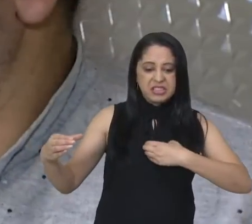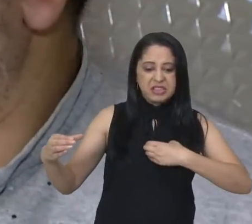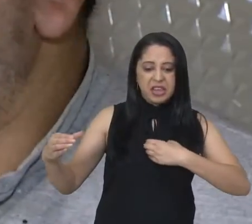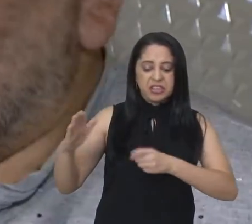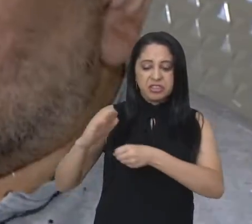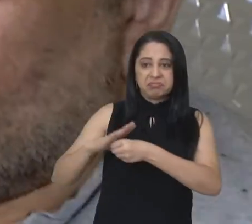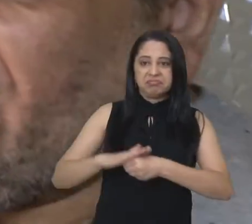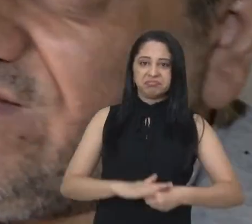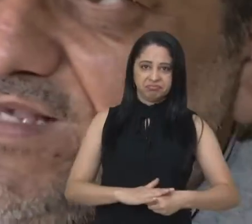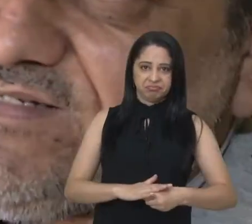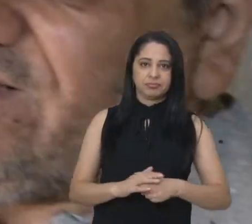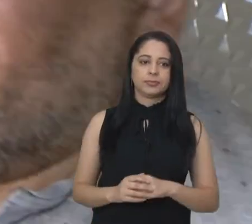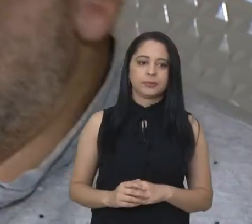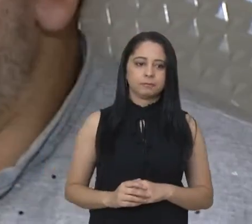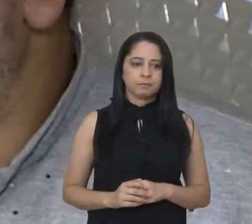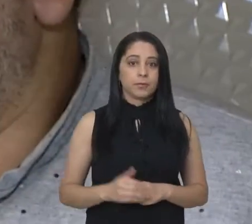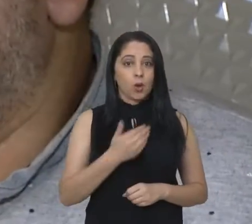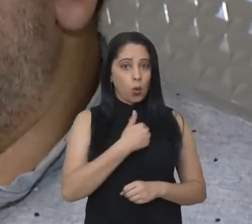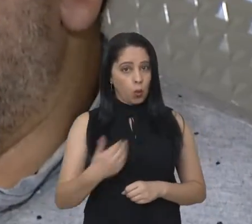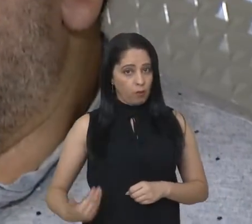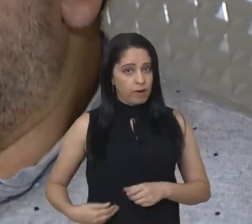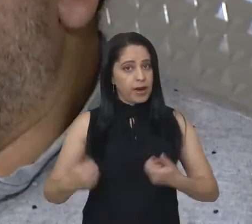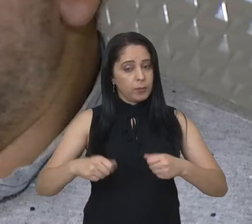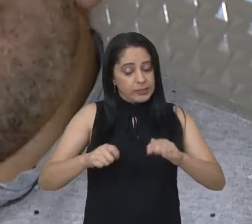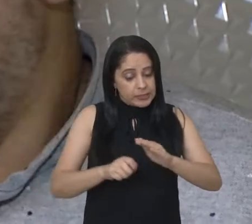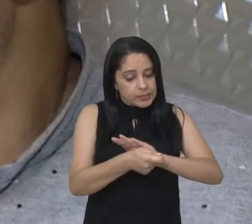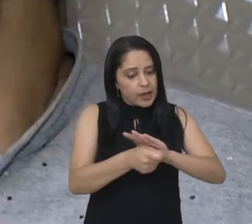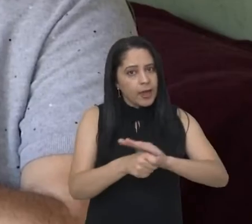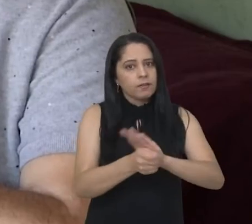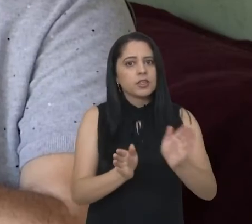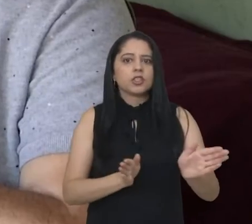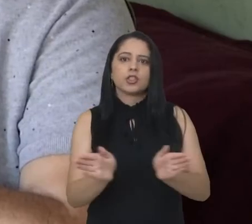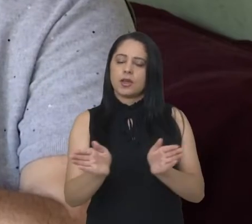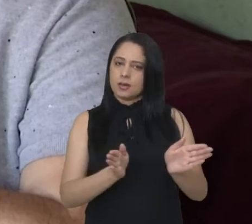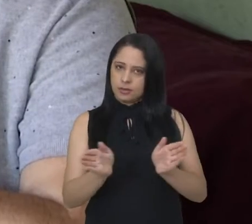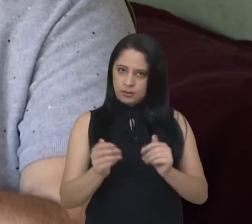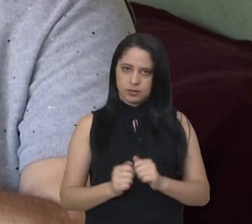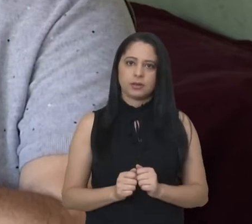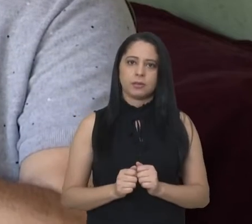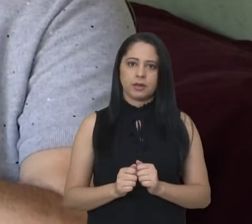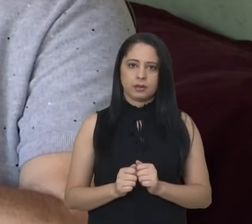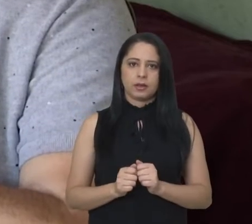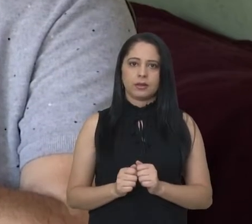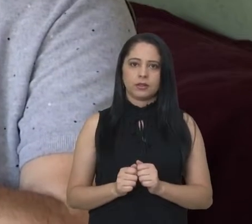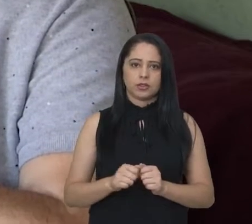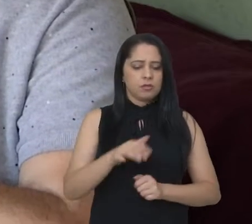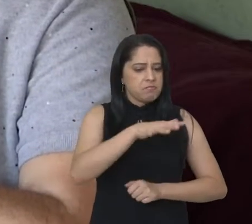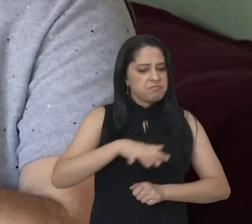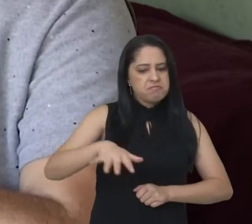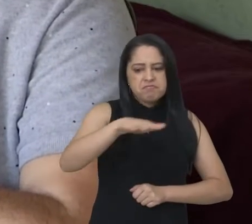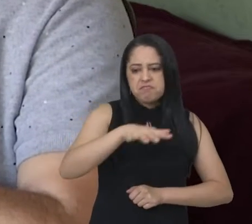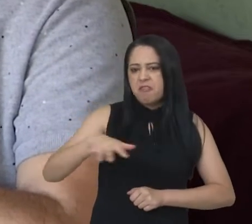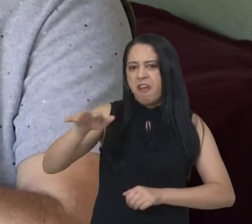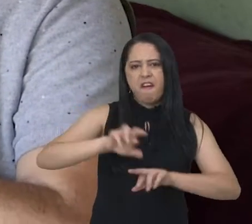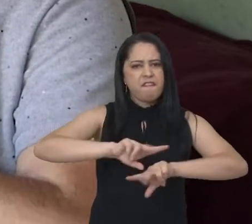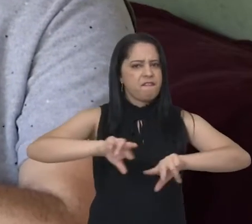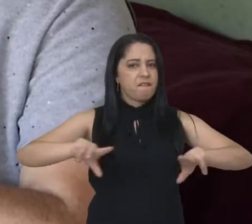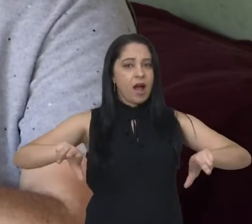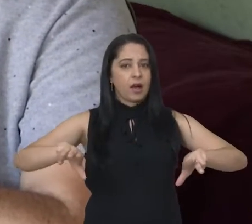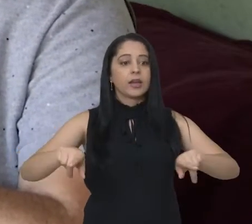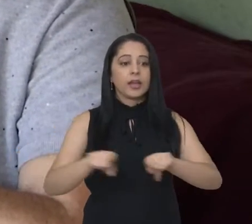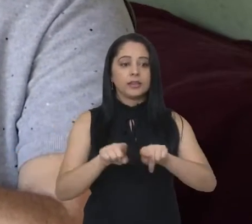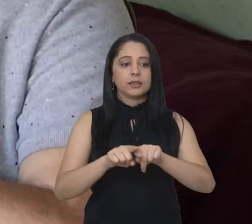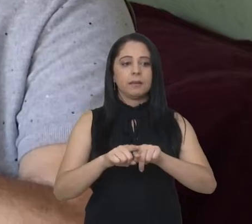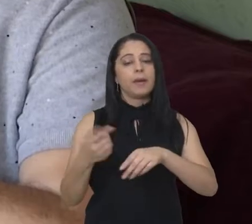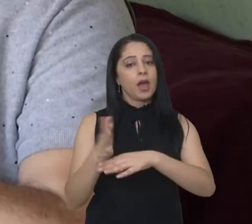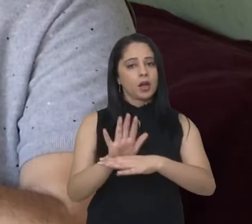acredita que o poder público precisa investir em acessibilidade, o que pode resultar em benefícios para todos os setores,